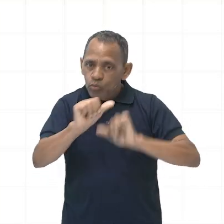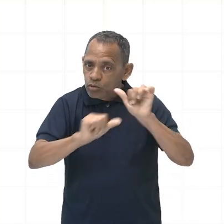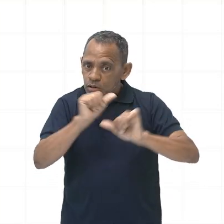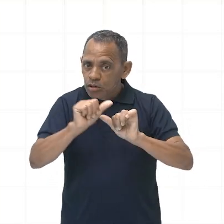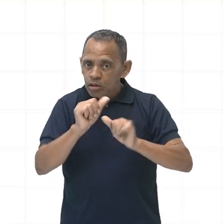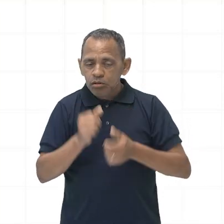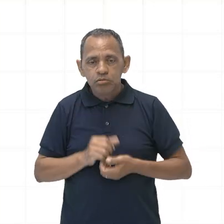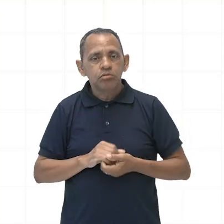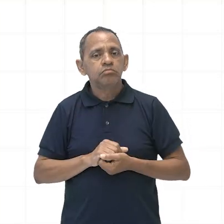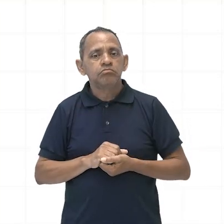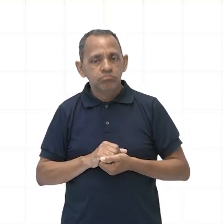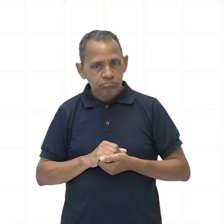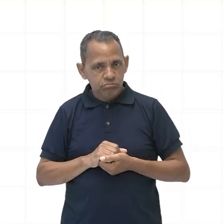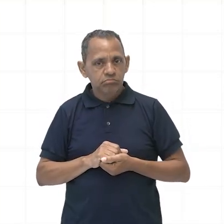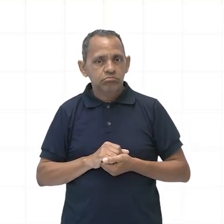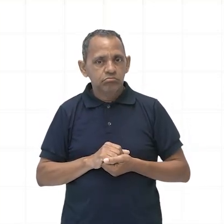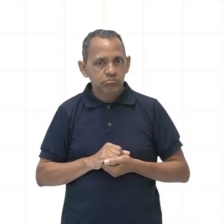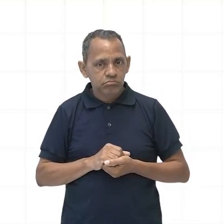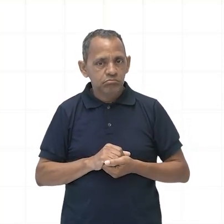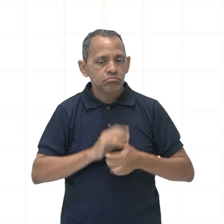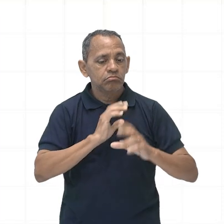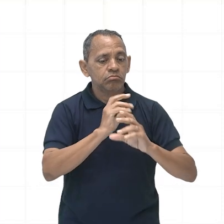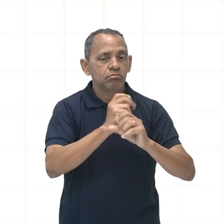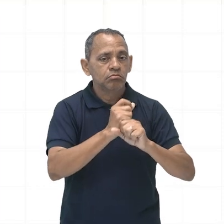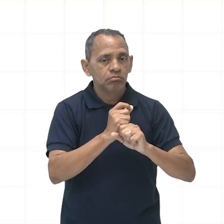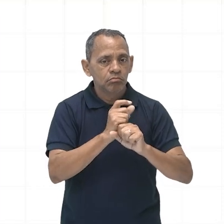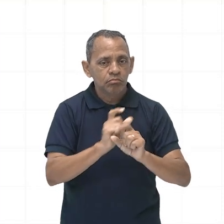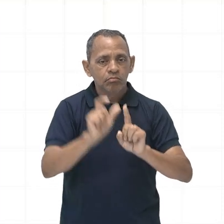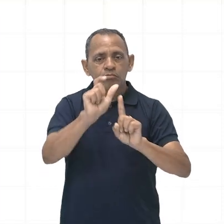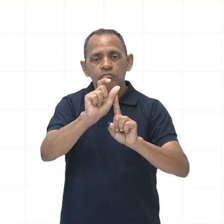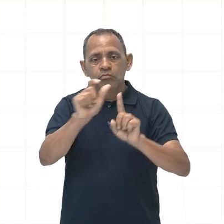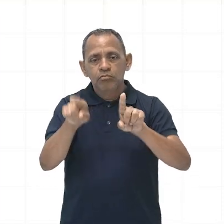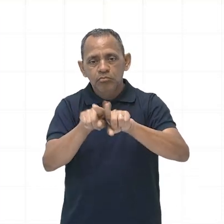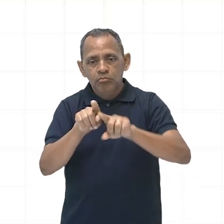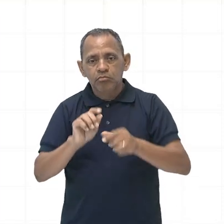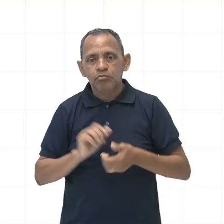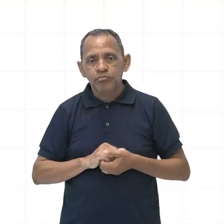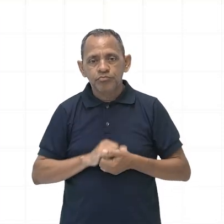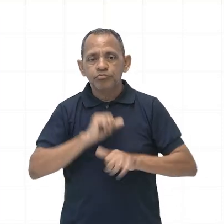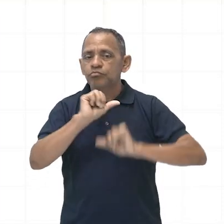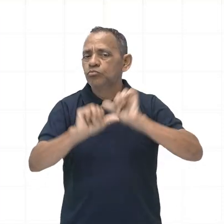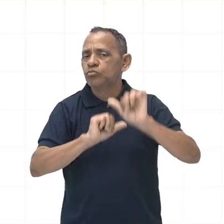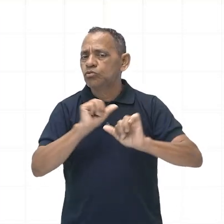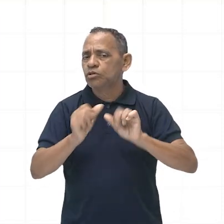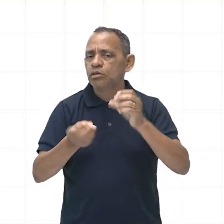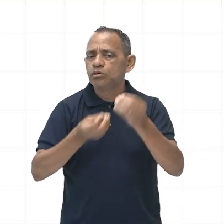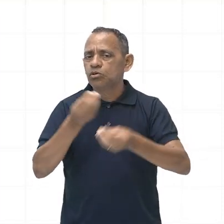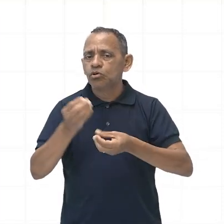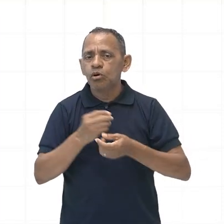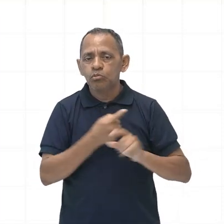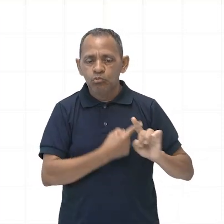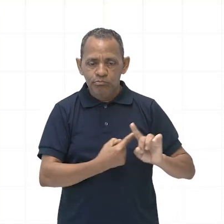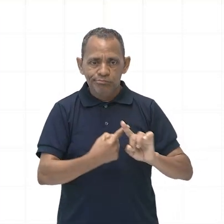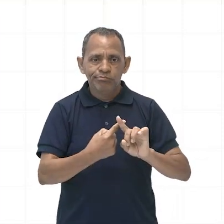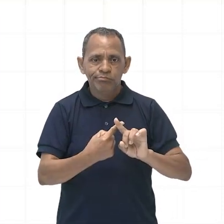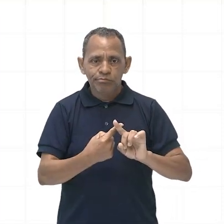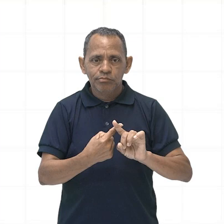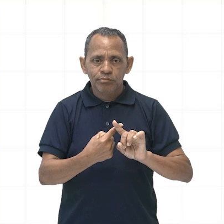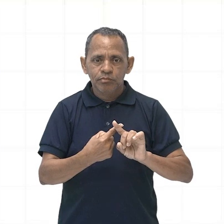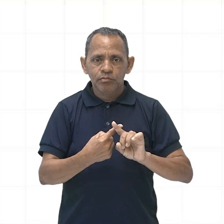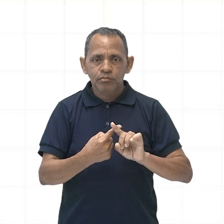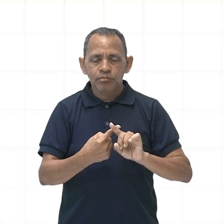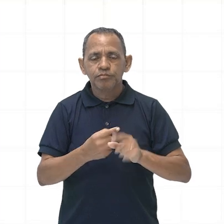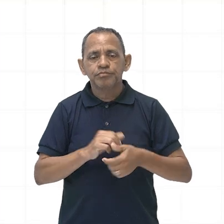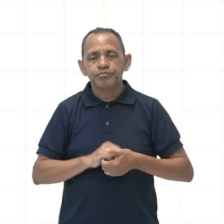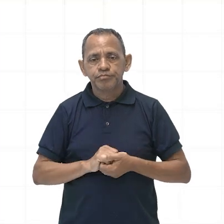de potências. É exatamente o que a gente fez aqui. A gente transformou em um produto de potências, ou seja, uma